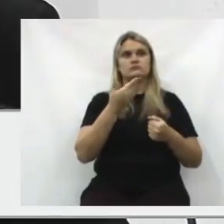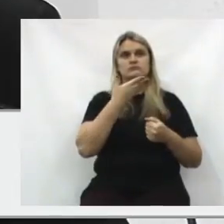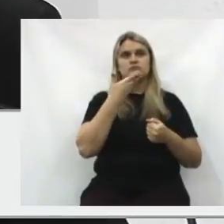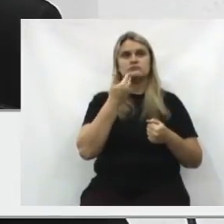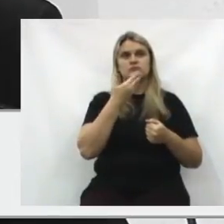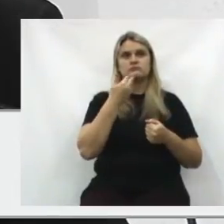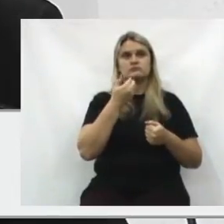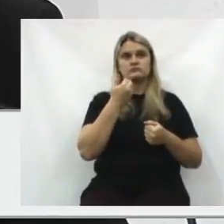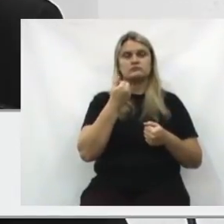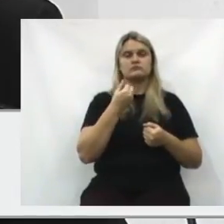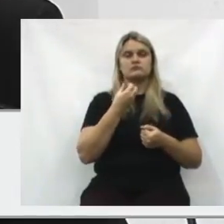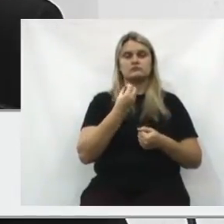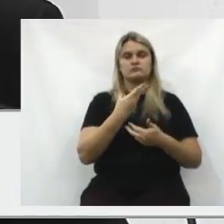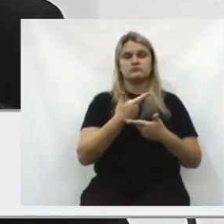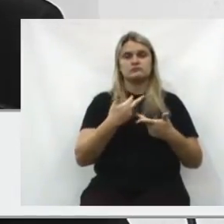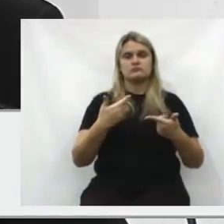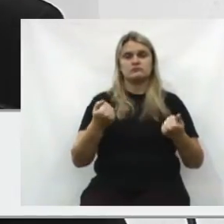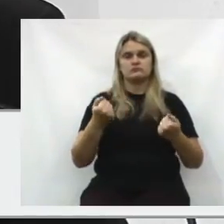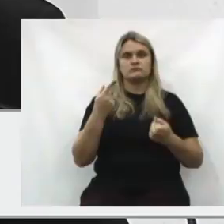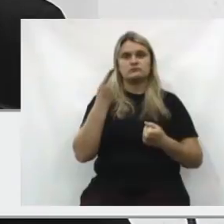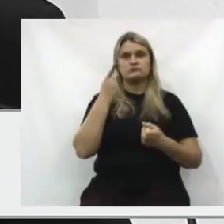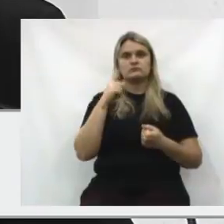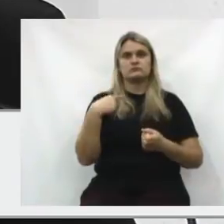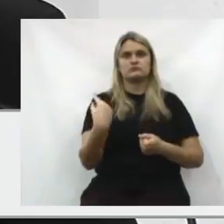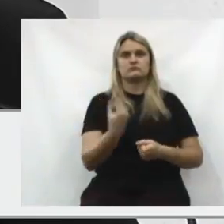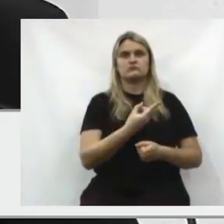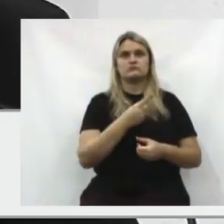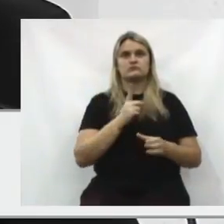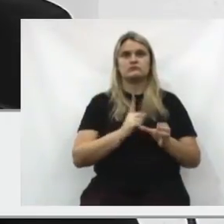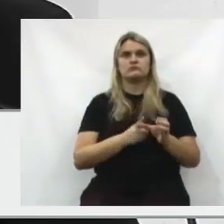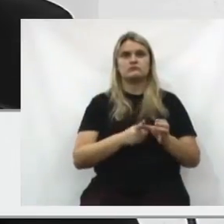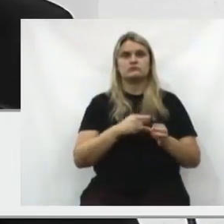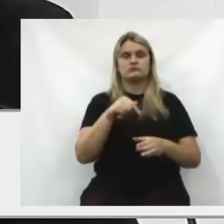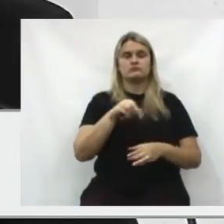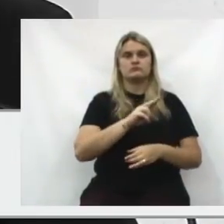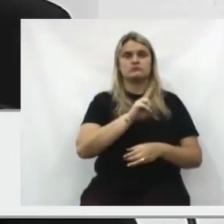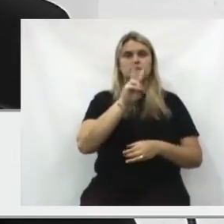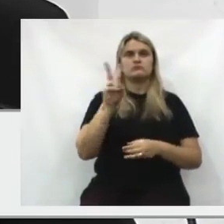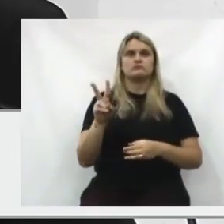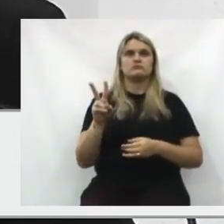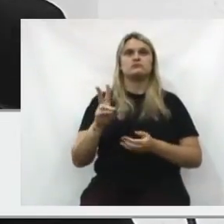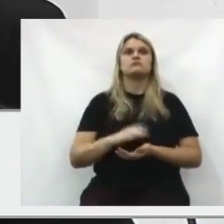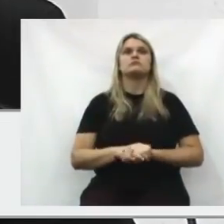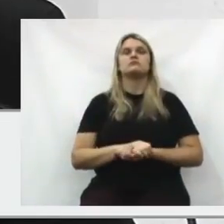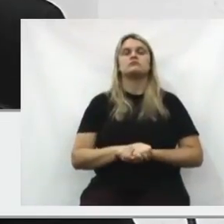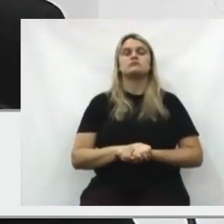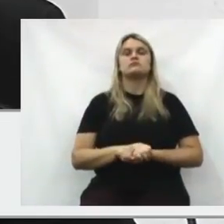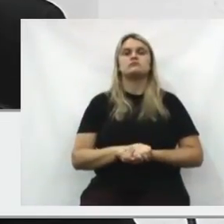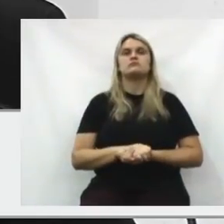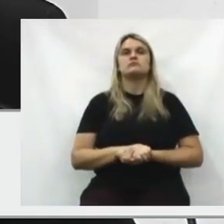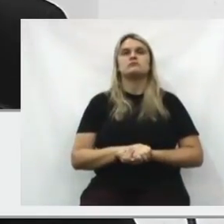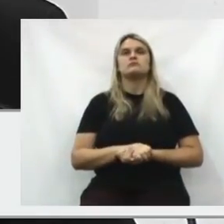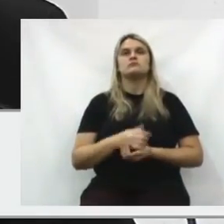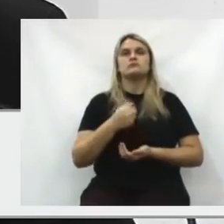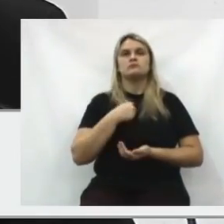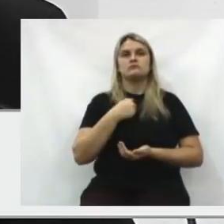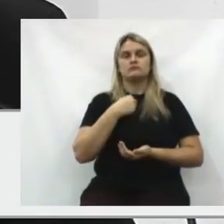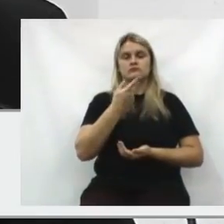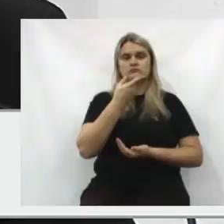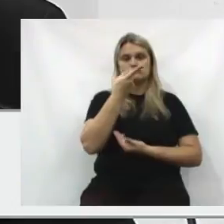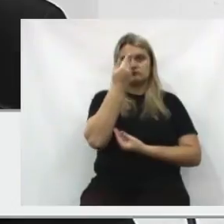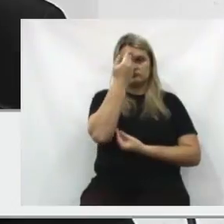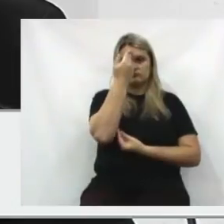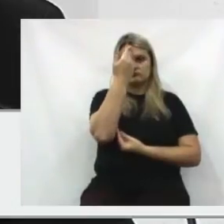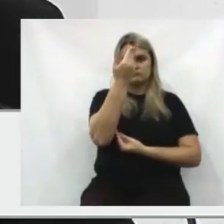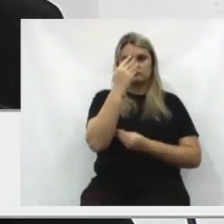que as coisas andem bem e muito bem para a nossa cidade de União da Vitória.